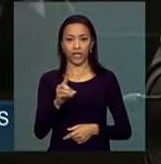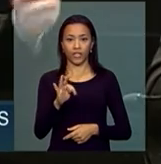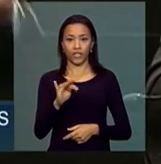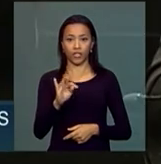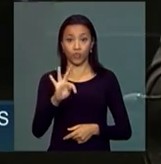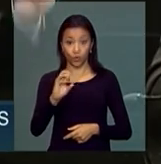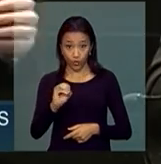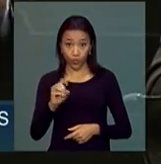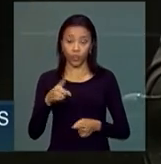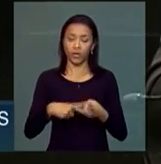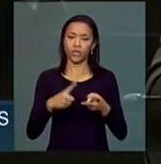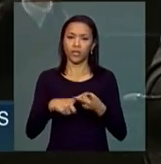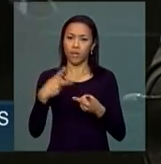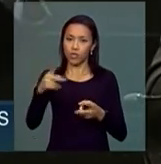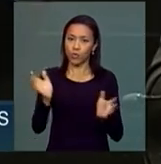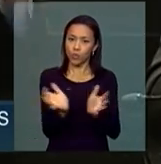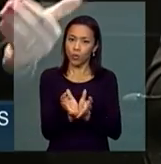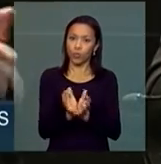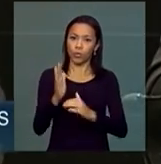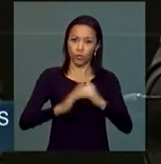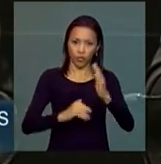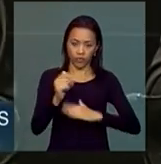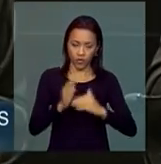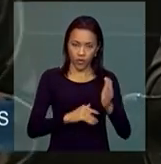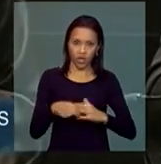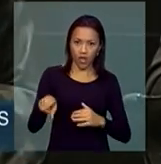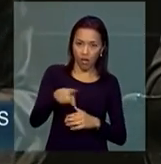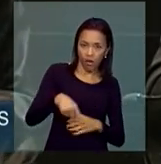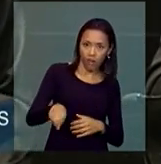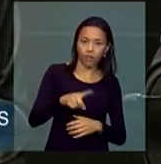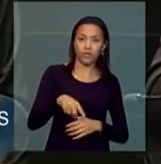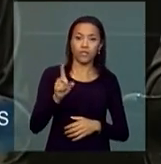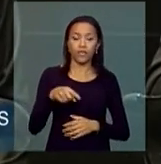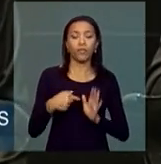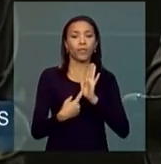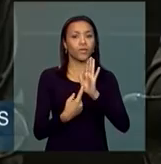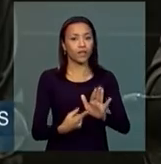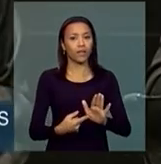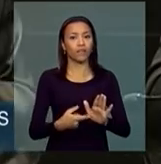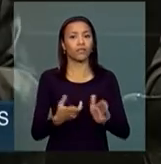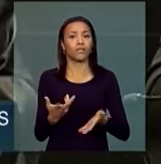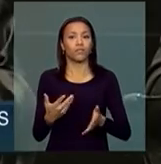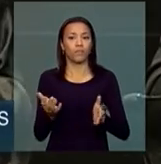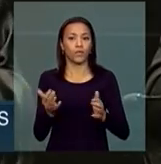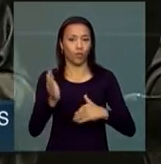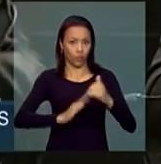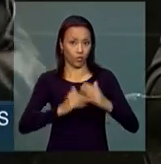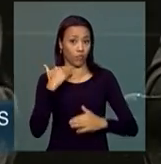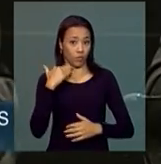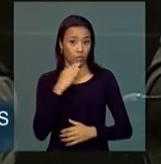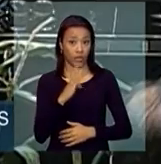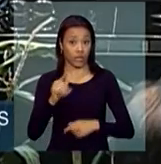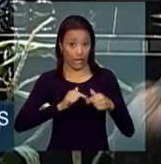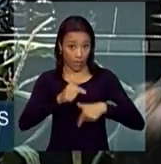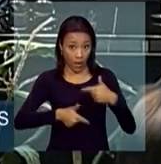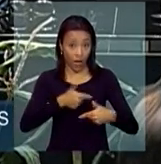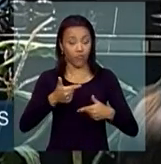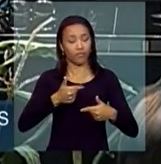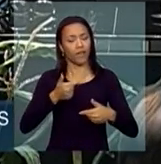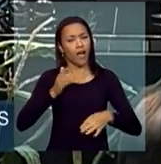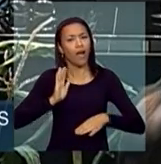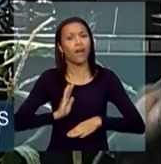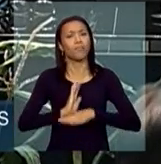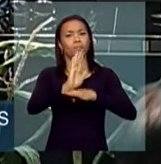sugestões ao Clênio, à sua equipe, que é expressada pelo banco e pelo doutor Osmar, também contribuem muito para